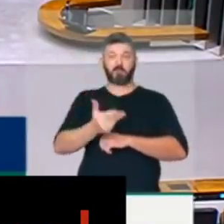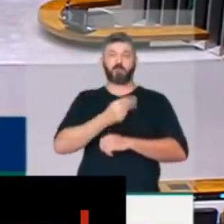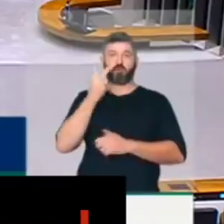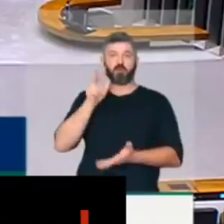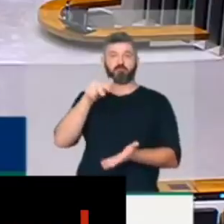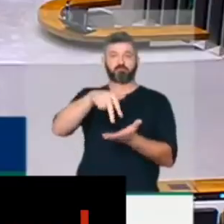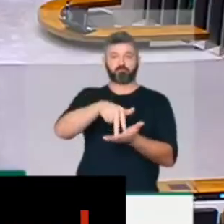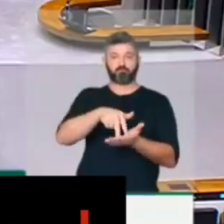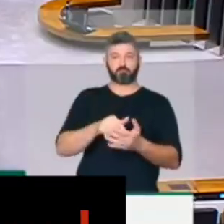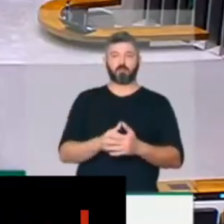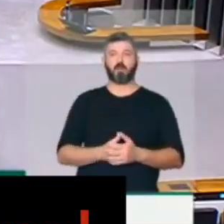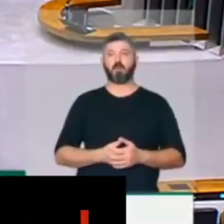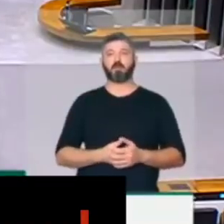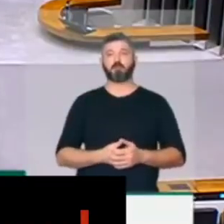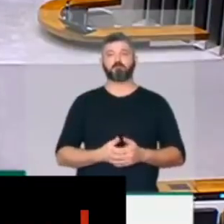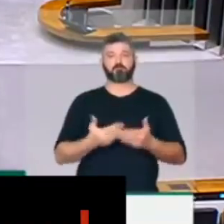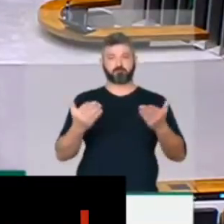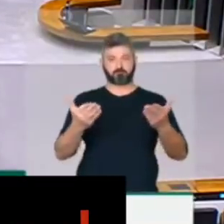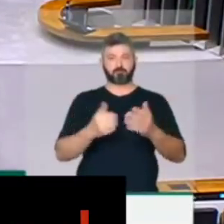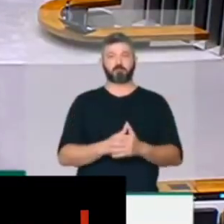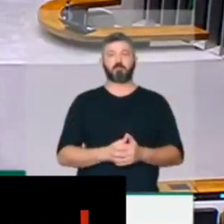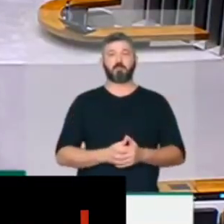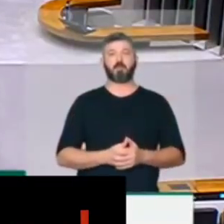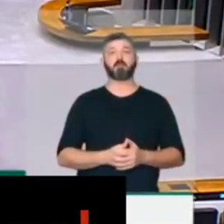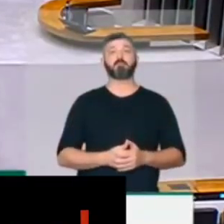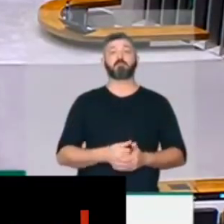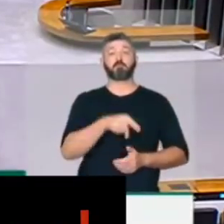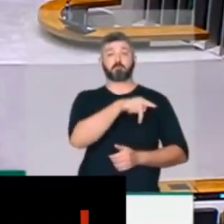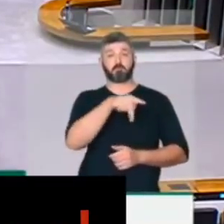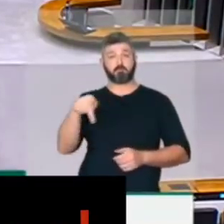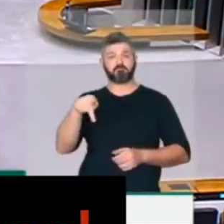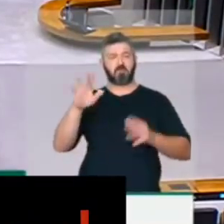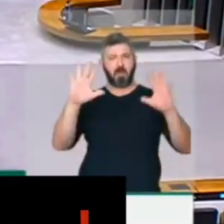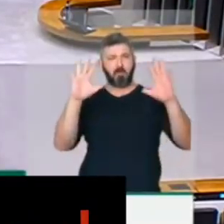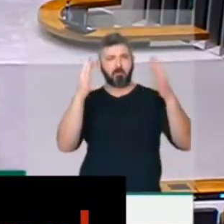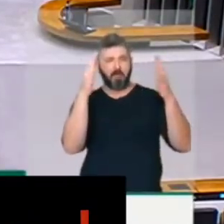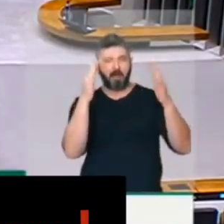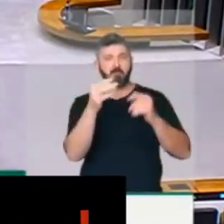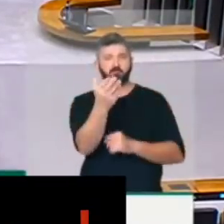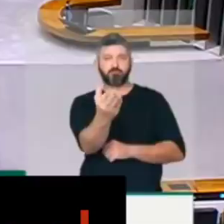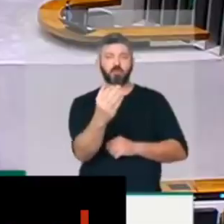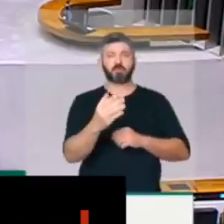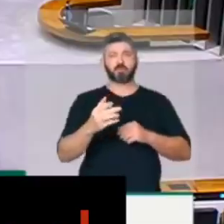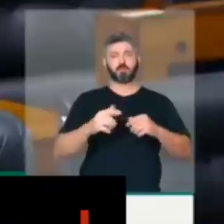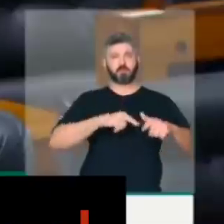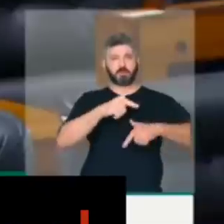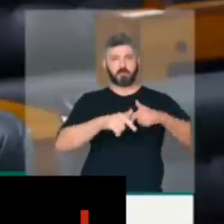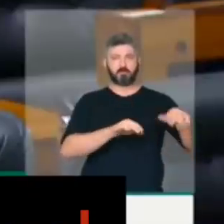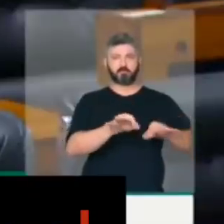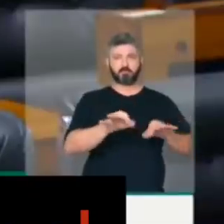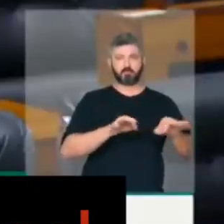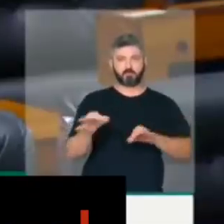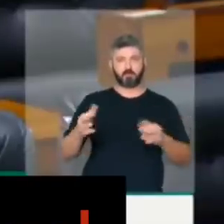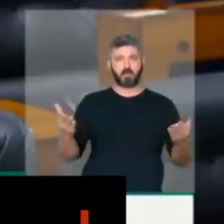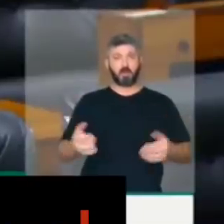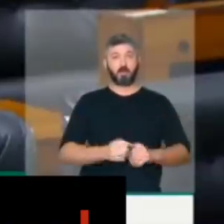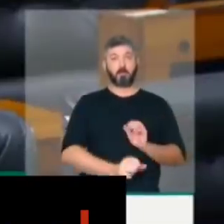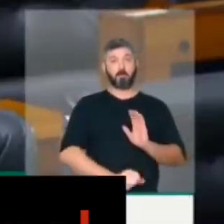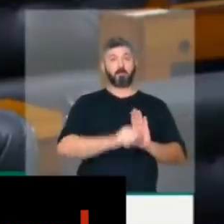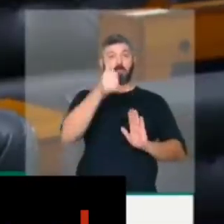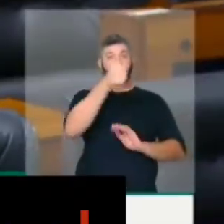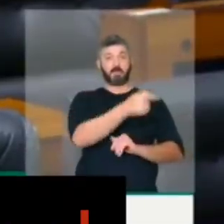ouvi-lo. Senhor presidente, primeiro parabenizar Vossa Excelência pela condução dos trabalhos nessa primeira